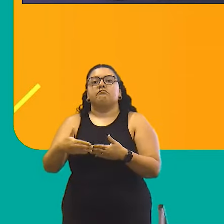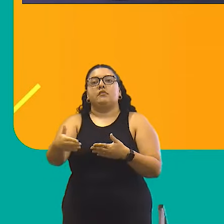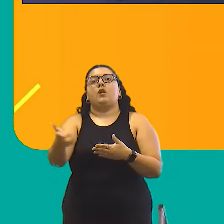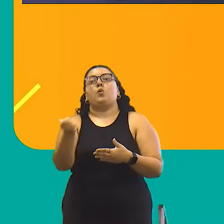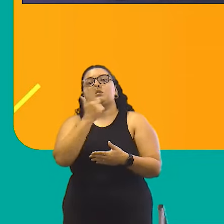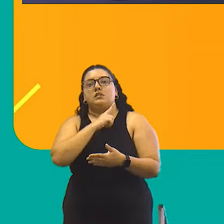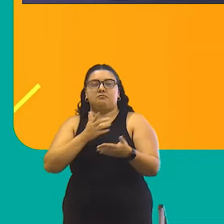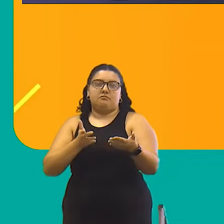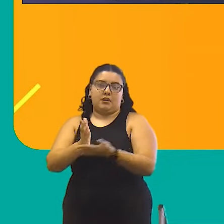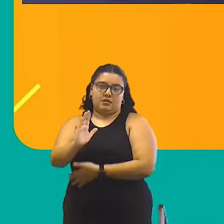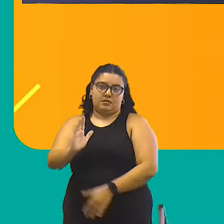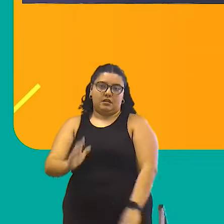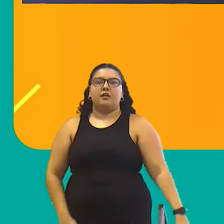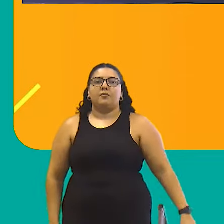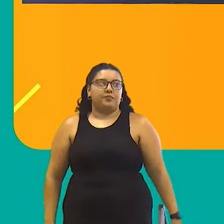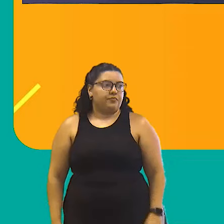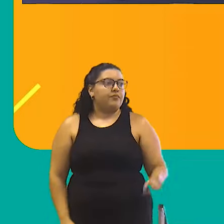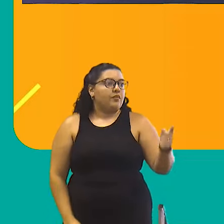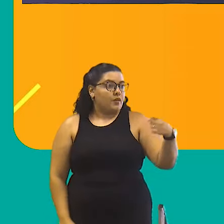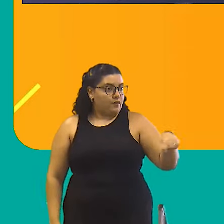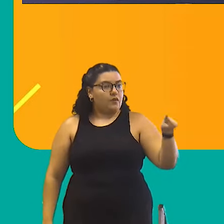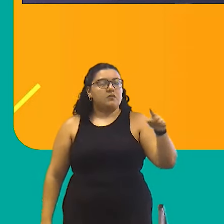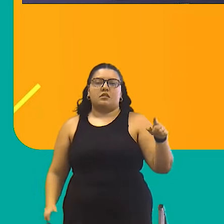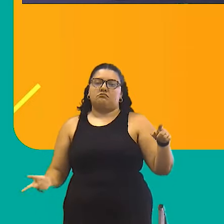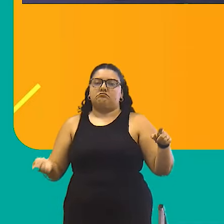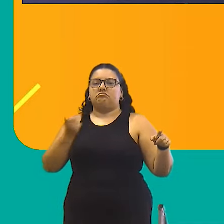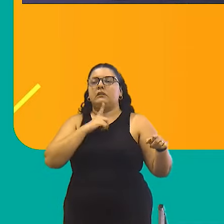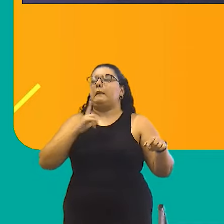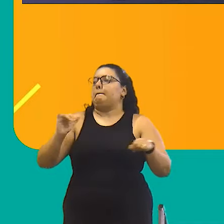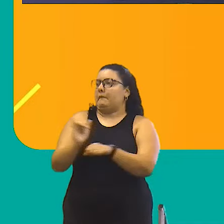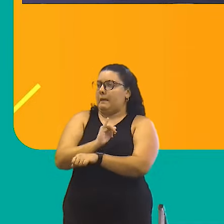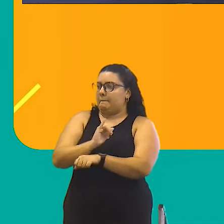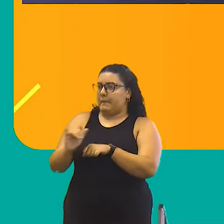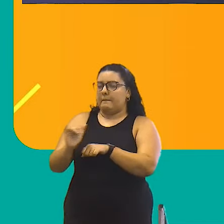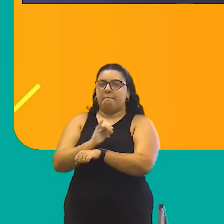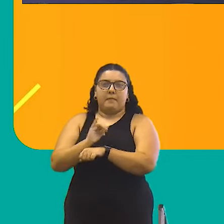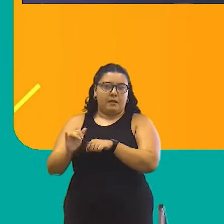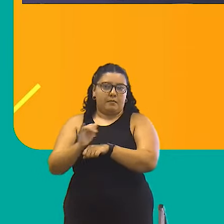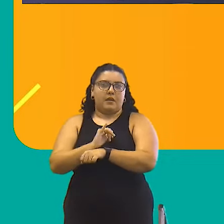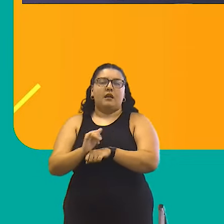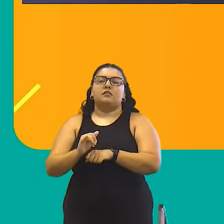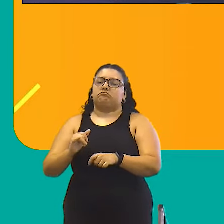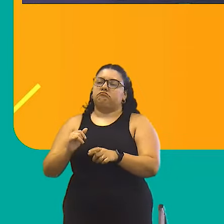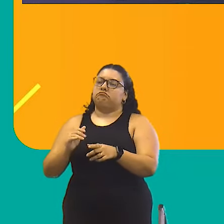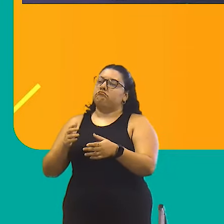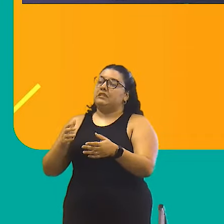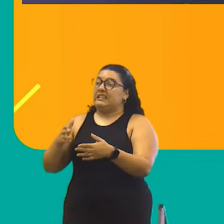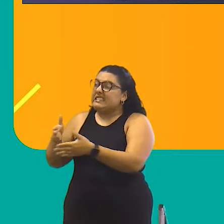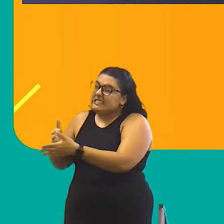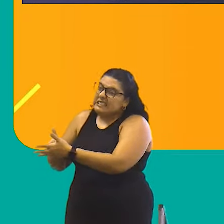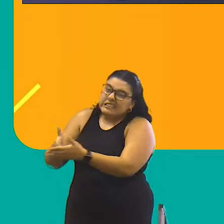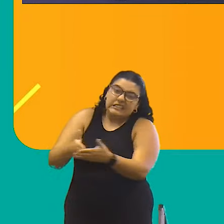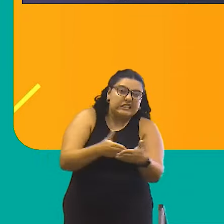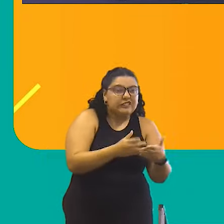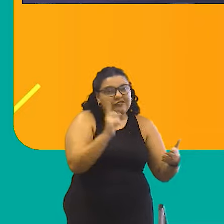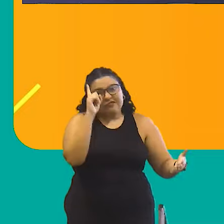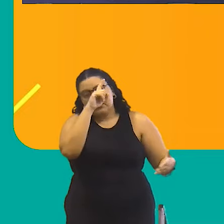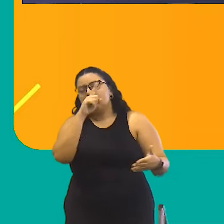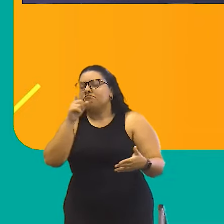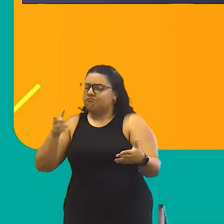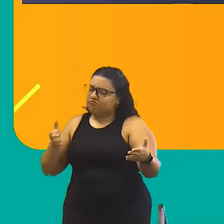passar. Porque vocês têm o poder e a capacidade de superar os desafios, de vencer